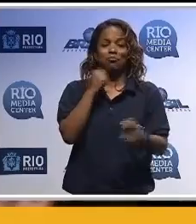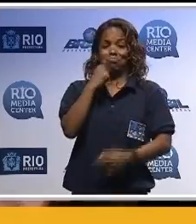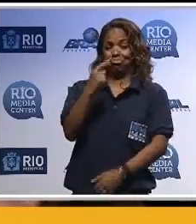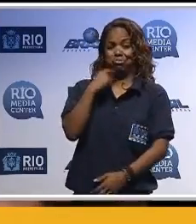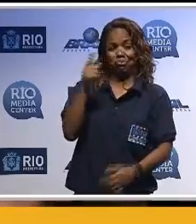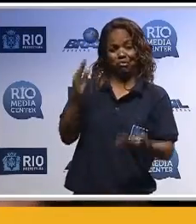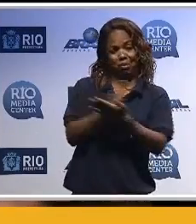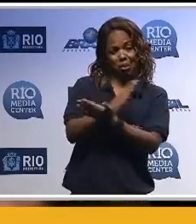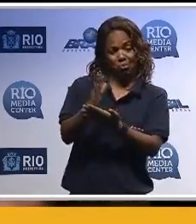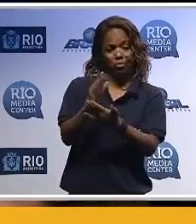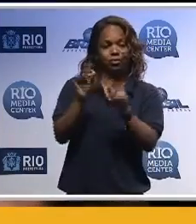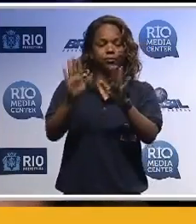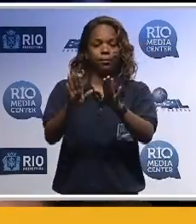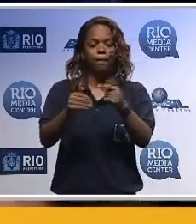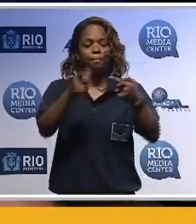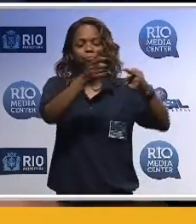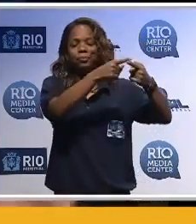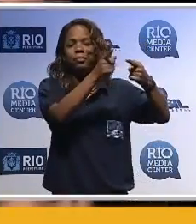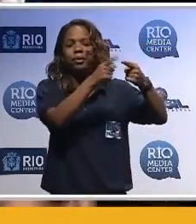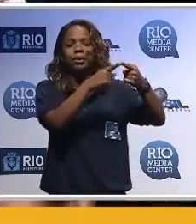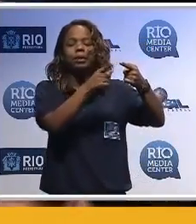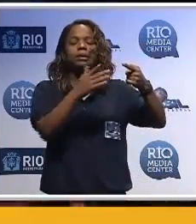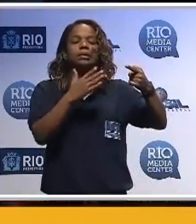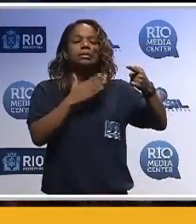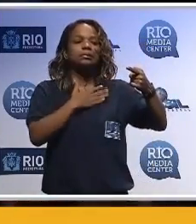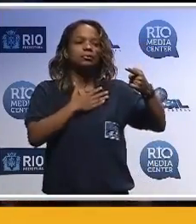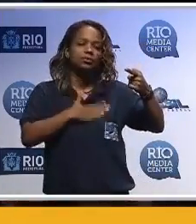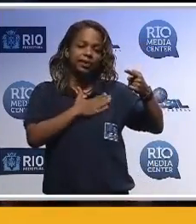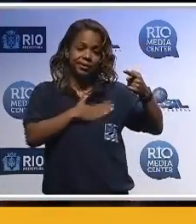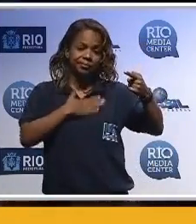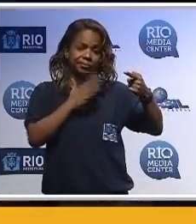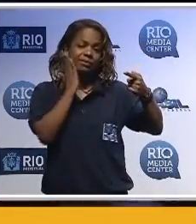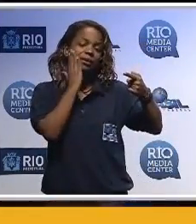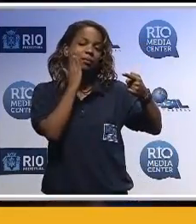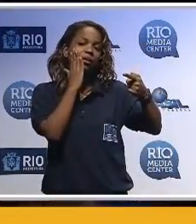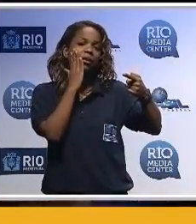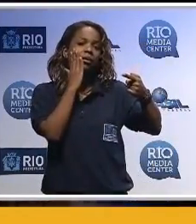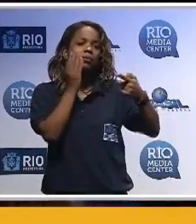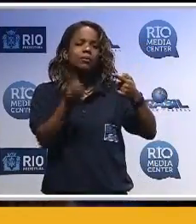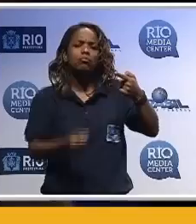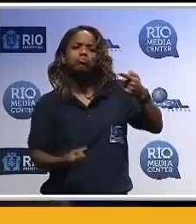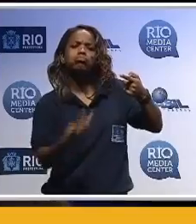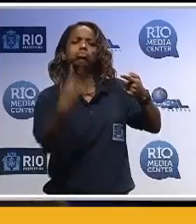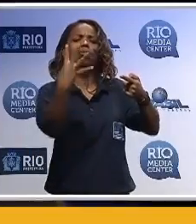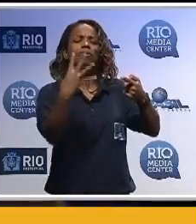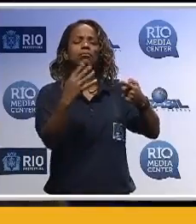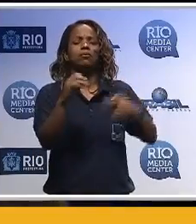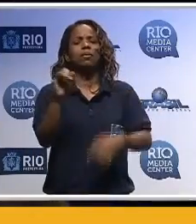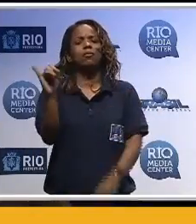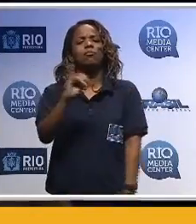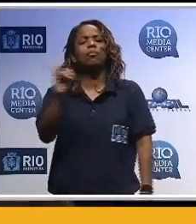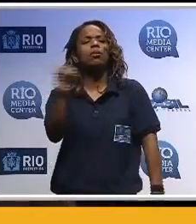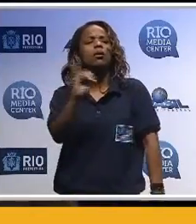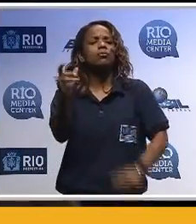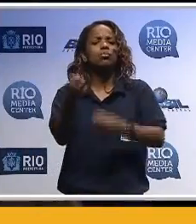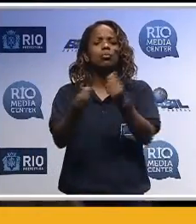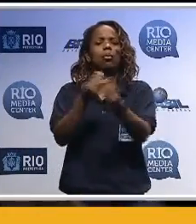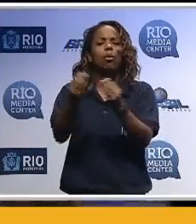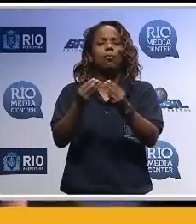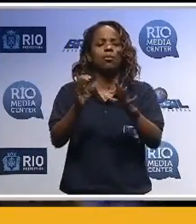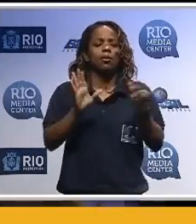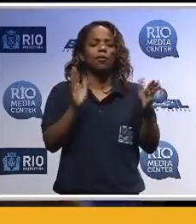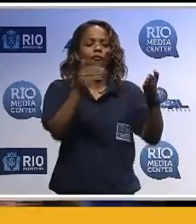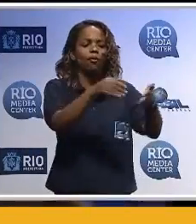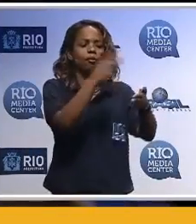dúvidas. A primeira, gostaria, de repente, Vinícius, se puder, quantificar, você falou da importância desse mercado